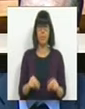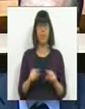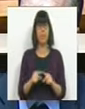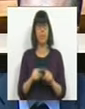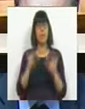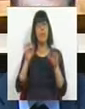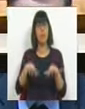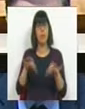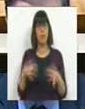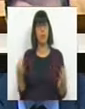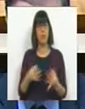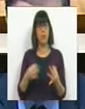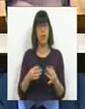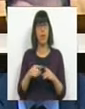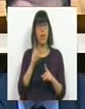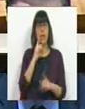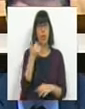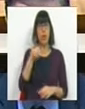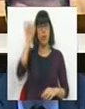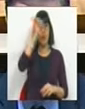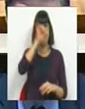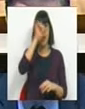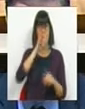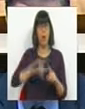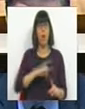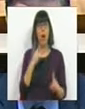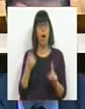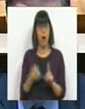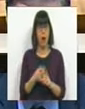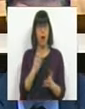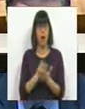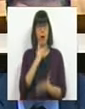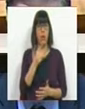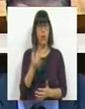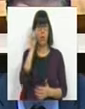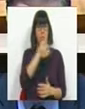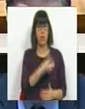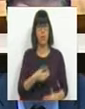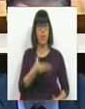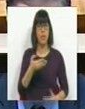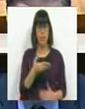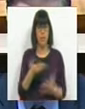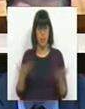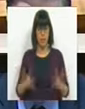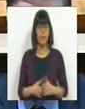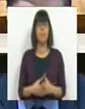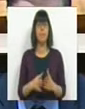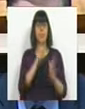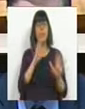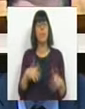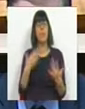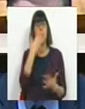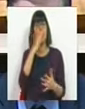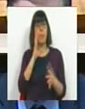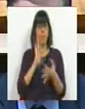regularização que terminou no pretérito dia 2 de janeiro, por mais 1 ano, até 2 de janeiro de 2017. O que poderá